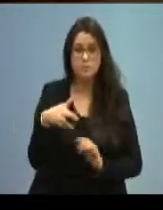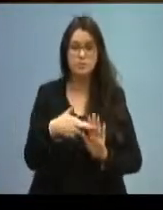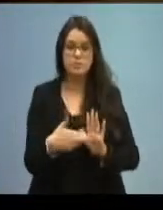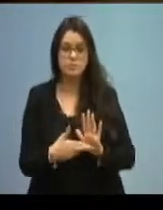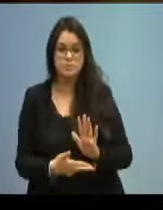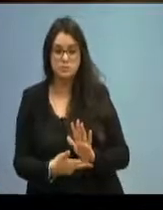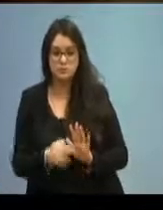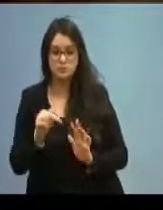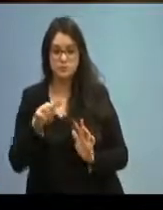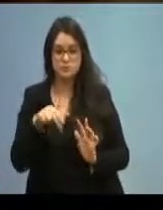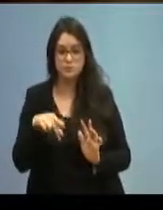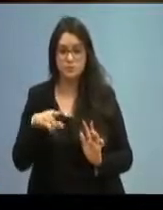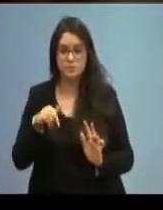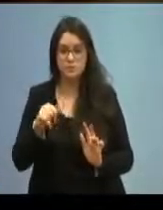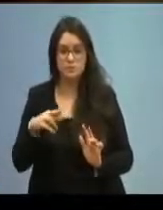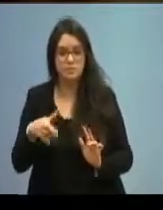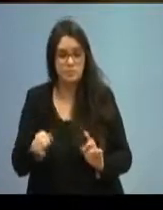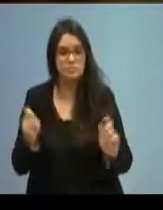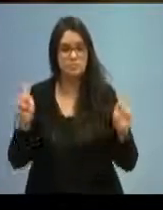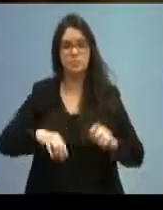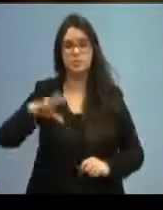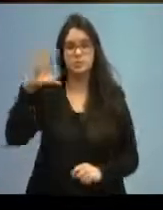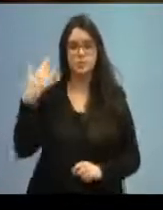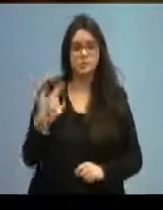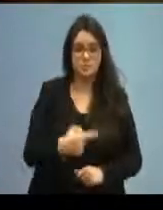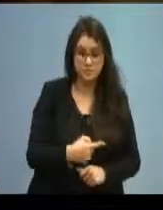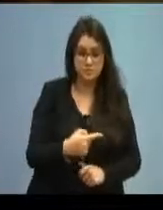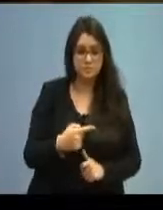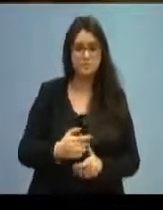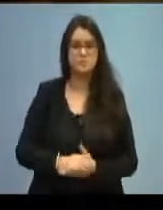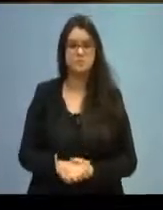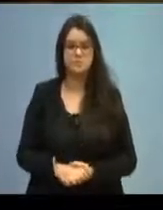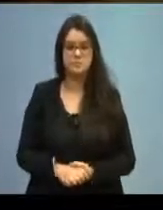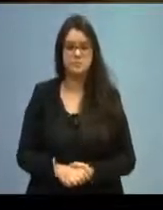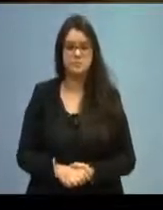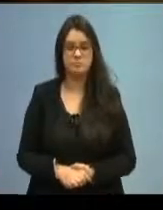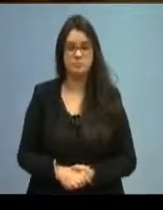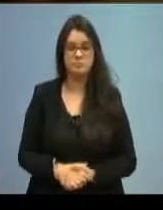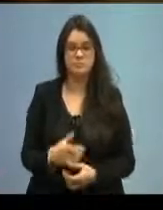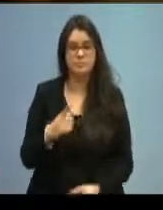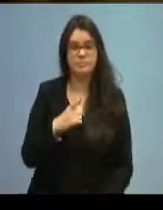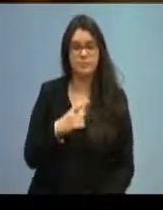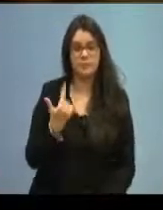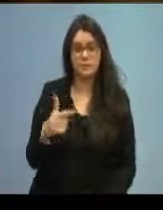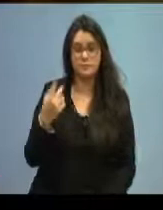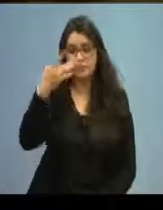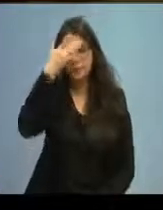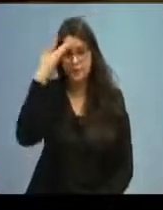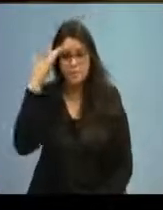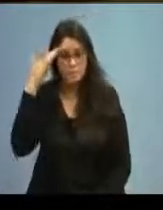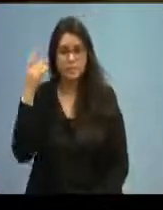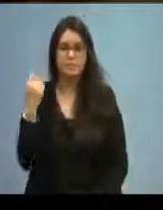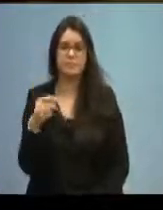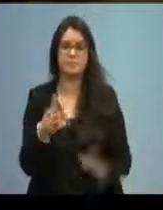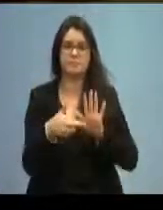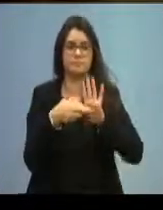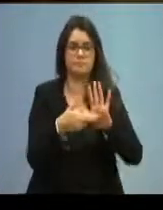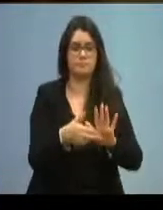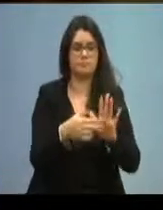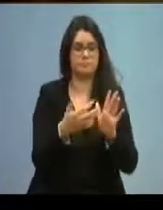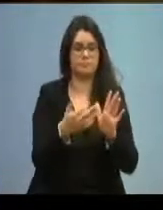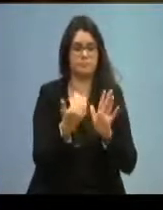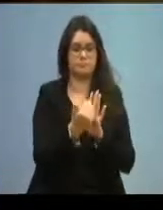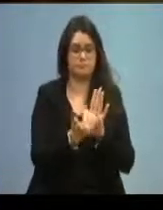isso. Nós não temos, infelizmente, tem instituído uma pessoa nomeada para fazer isso, não fez nenhum